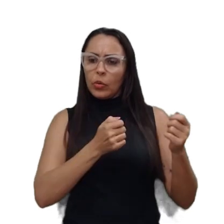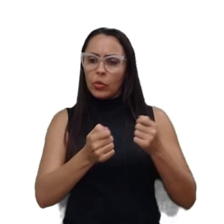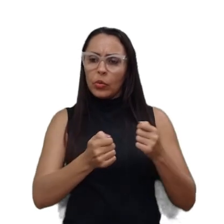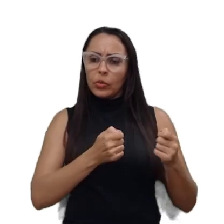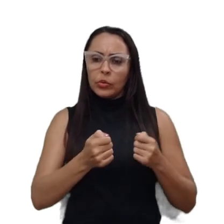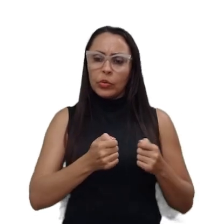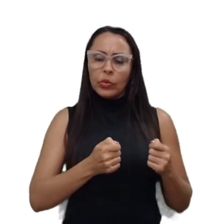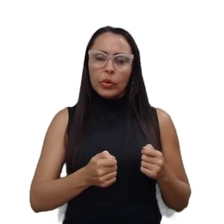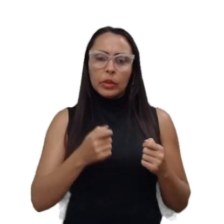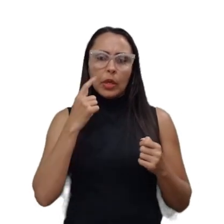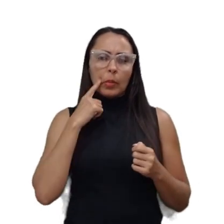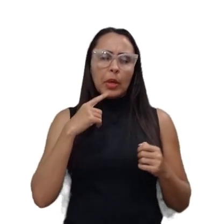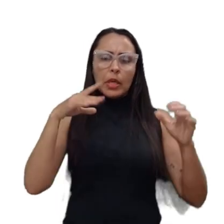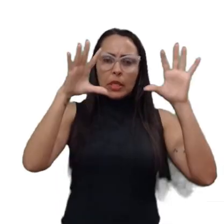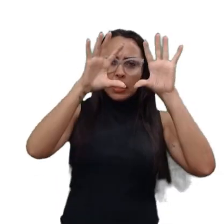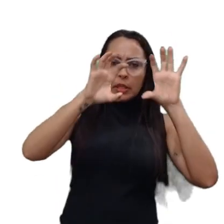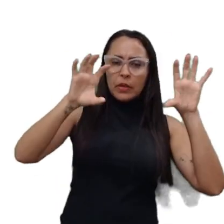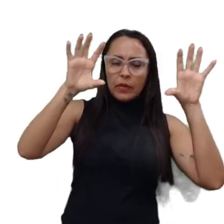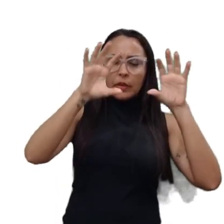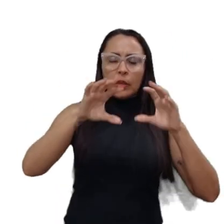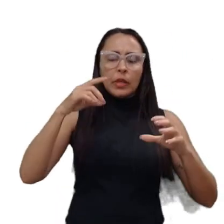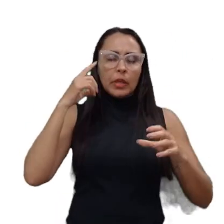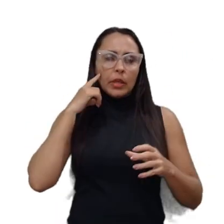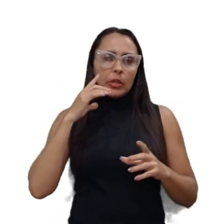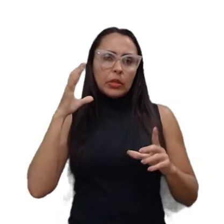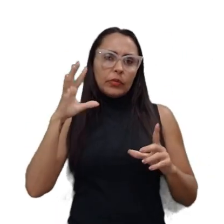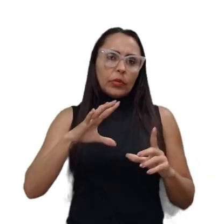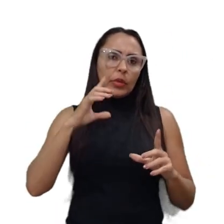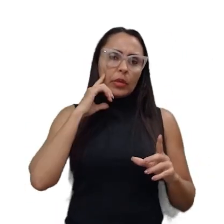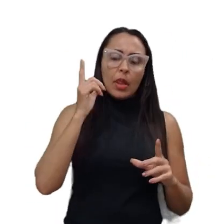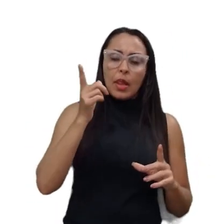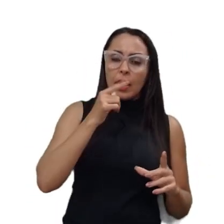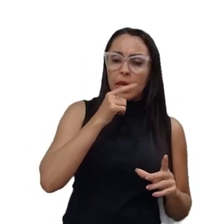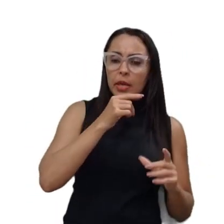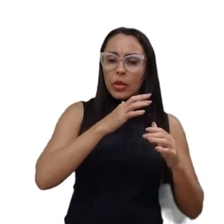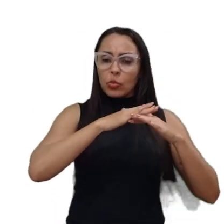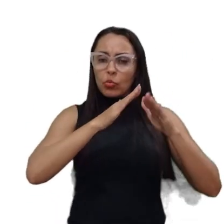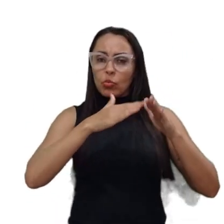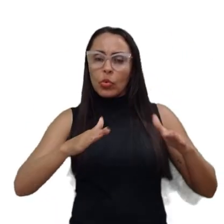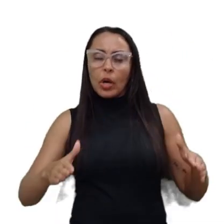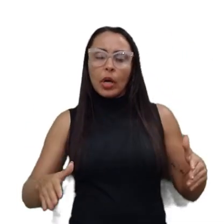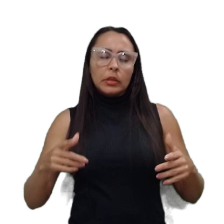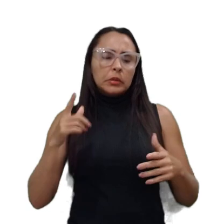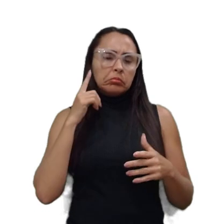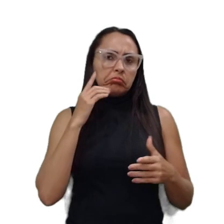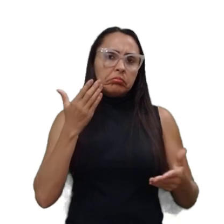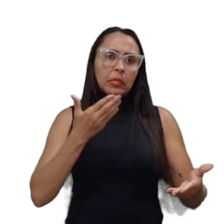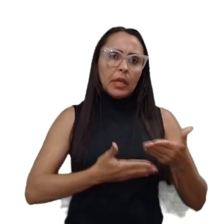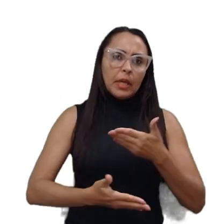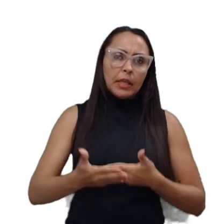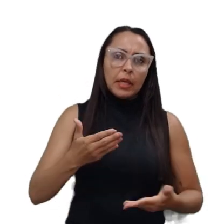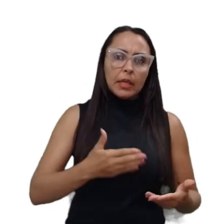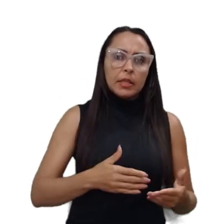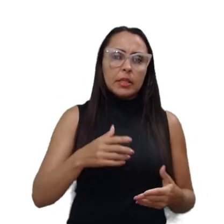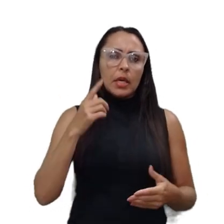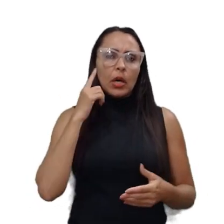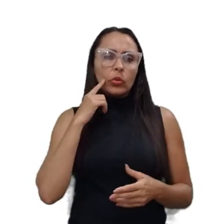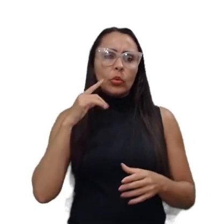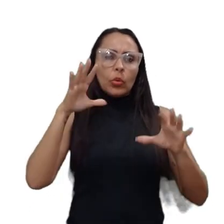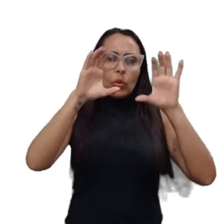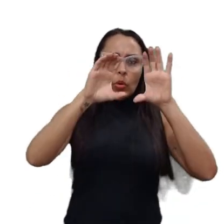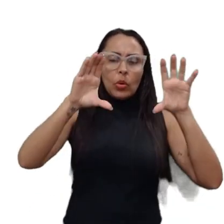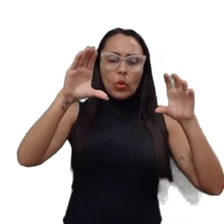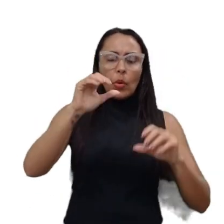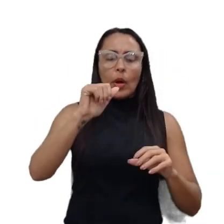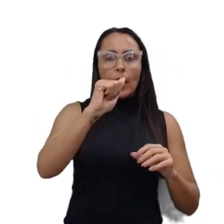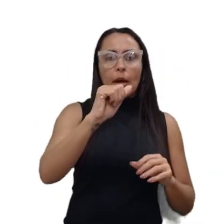emissões atmosféricas e também dos efluentes líquidos. Em relação às emissões atmosféricas, nós